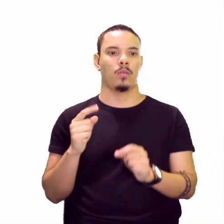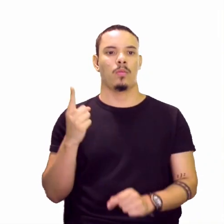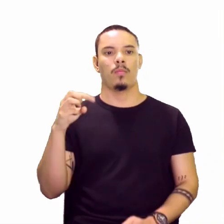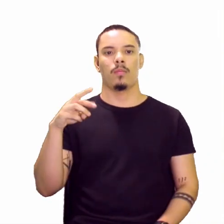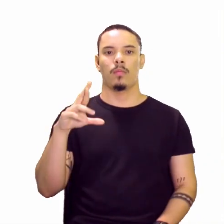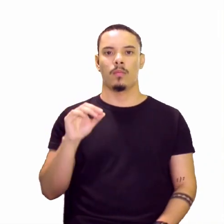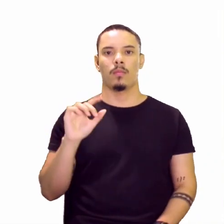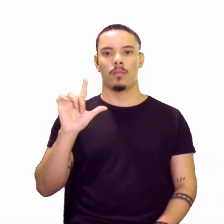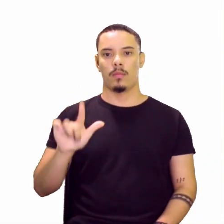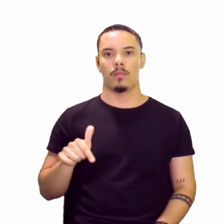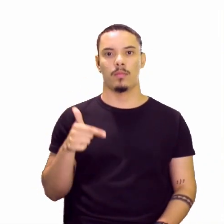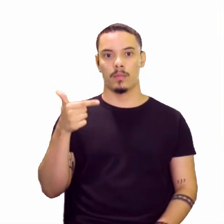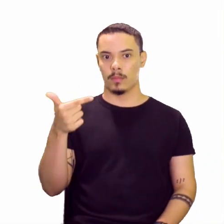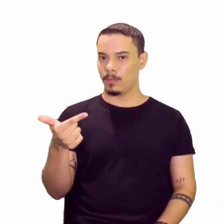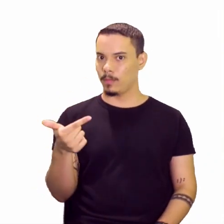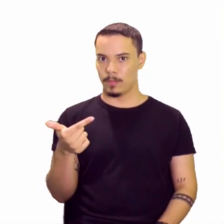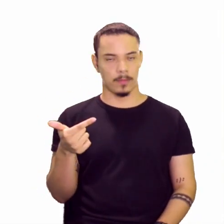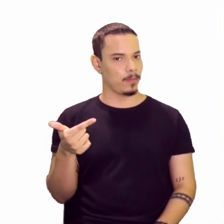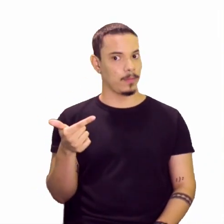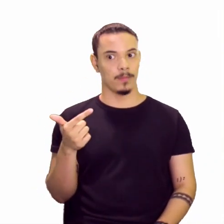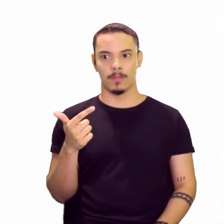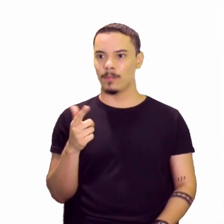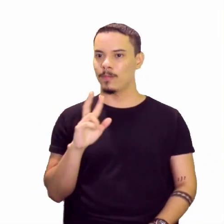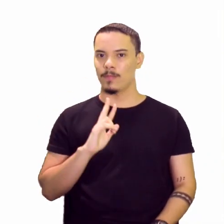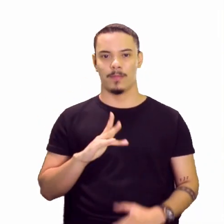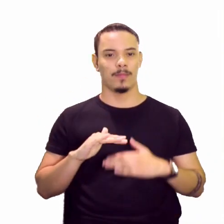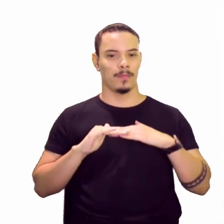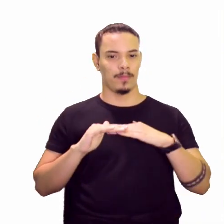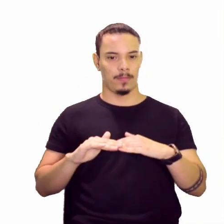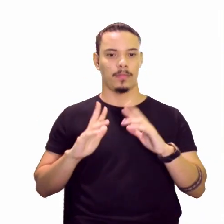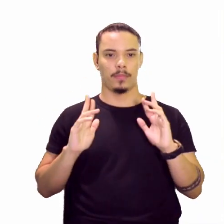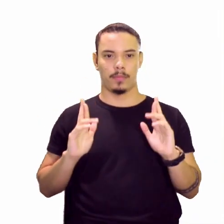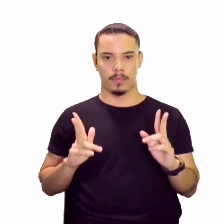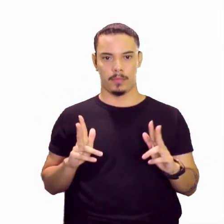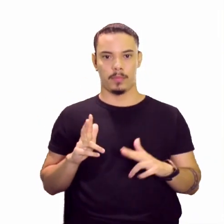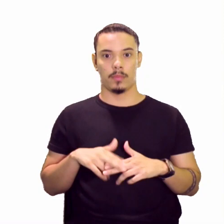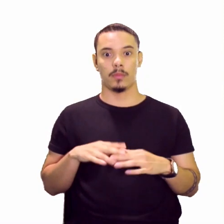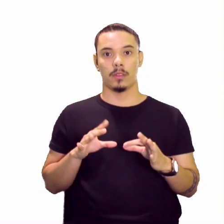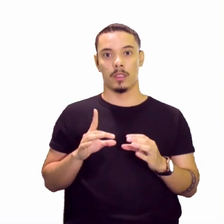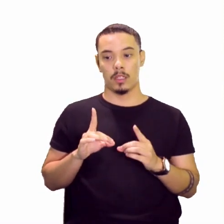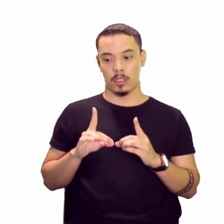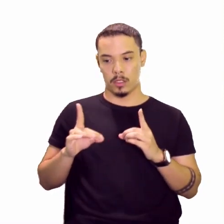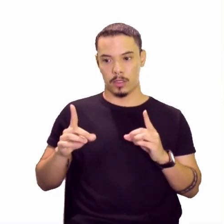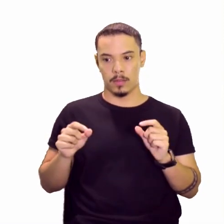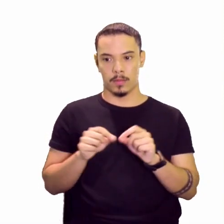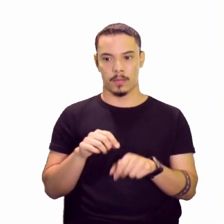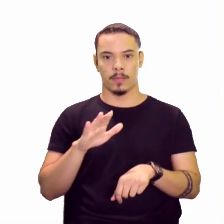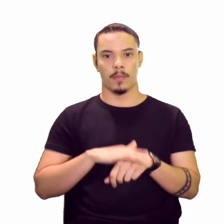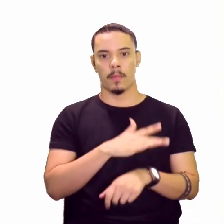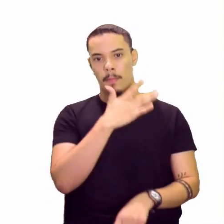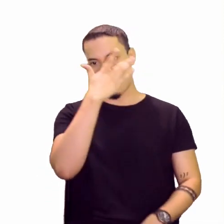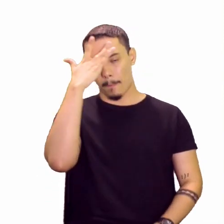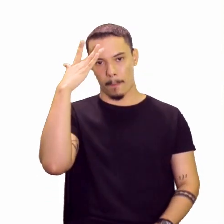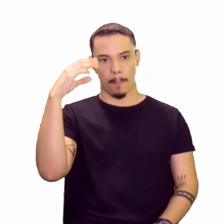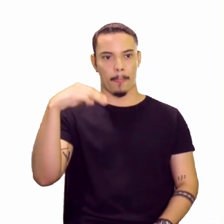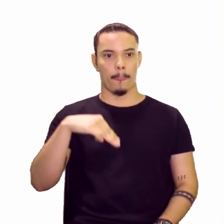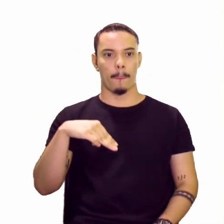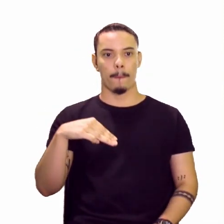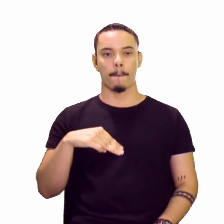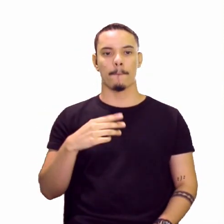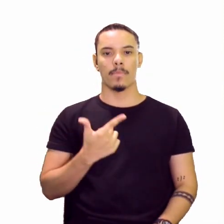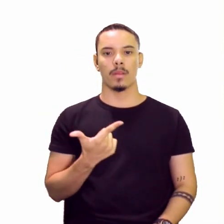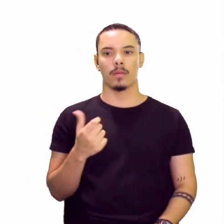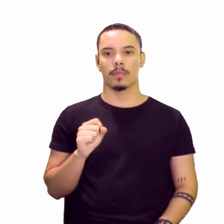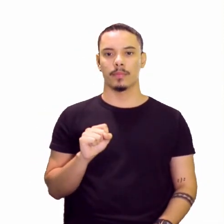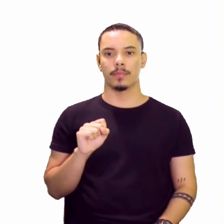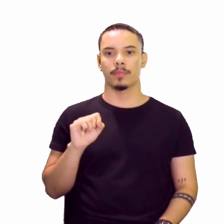segundo ao quadrado. Já não é mais um movimento uniforme. Pois é, né? Então, a distância percorrida pela pessoa em metros nos 28